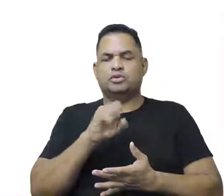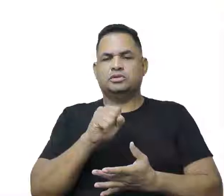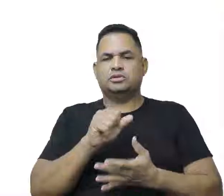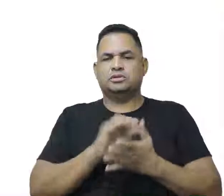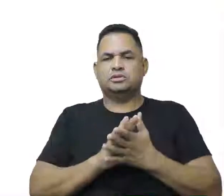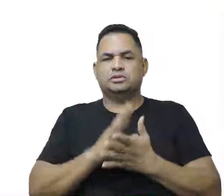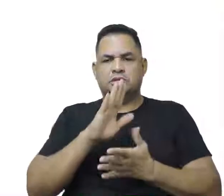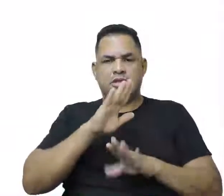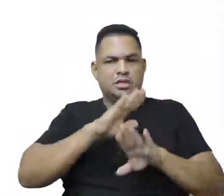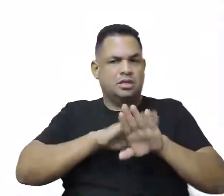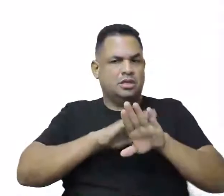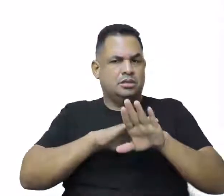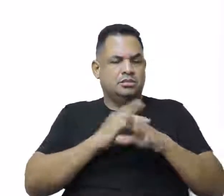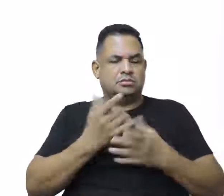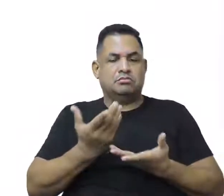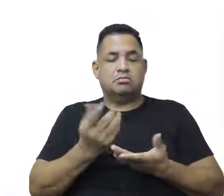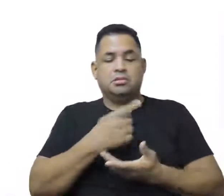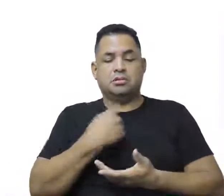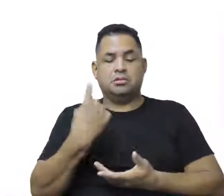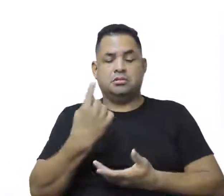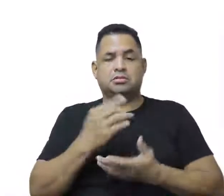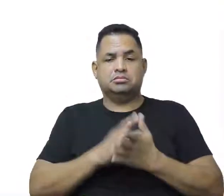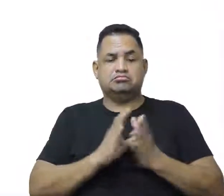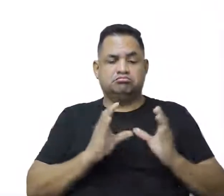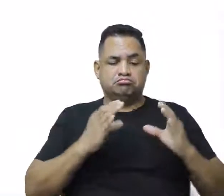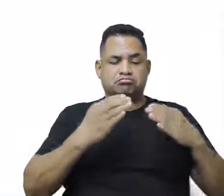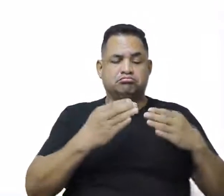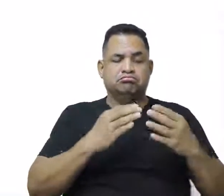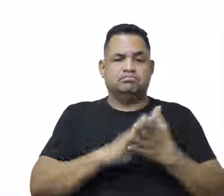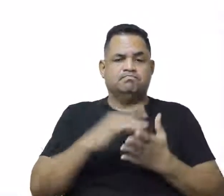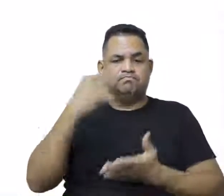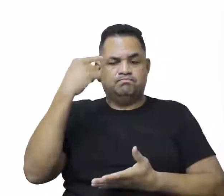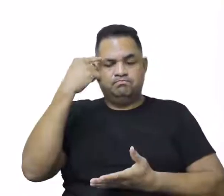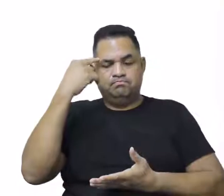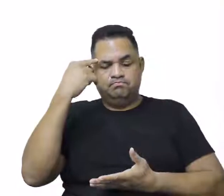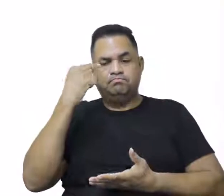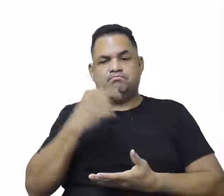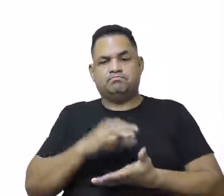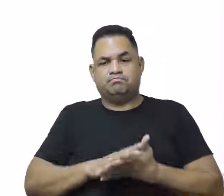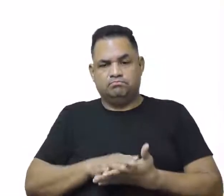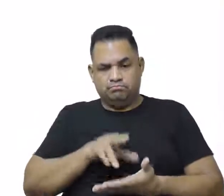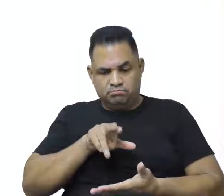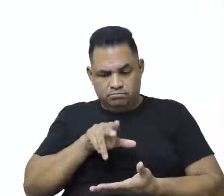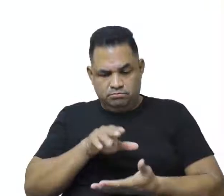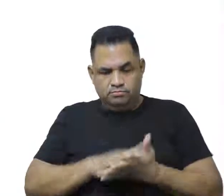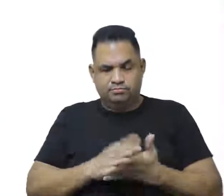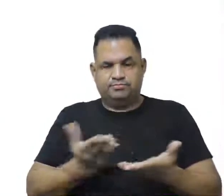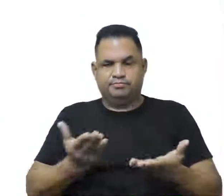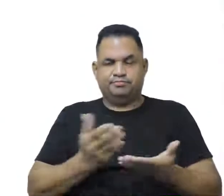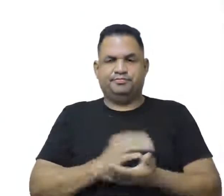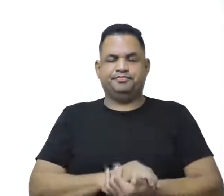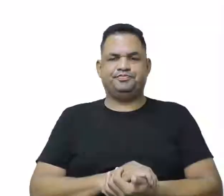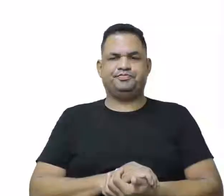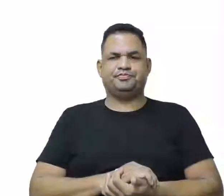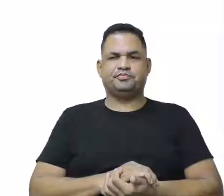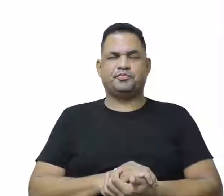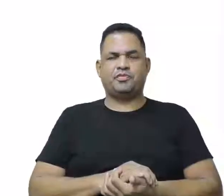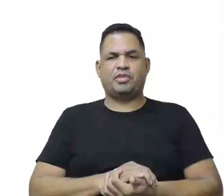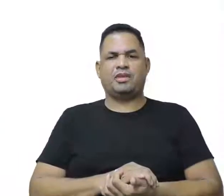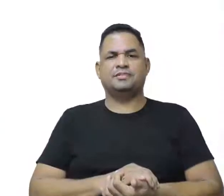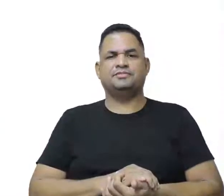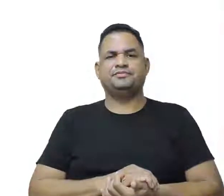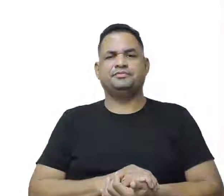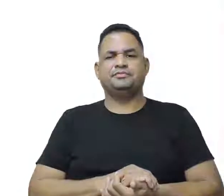parte de grupos que pensam, de certos grupos que pensam e têm as mesmas ideias que nós ou não, né? E